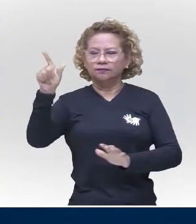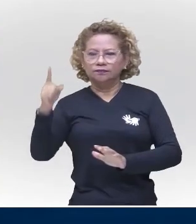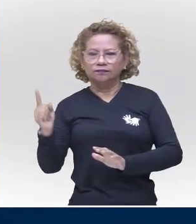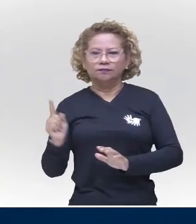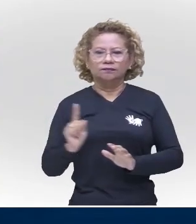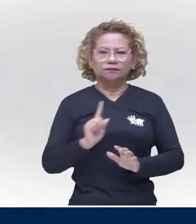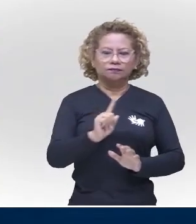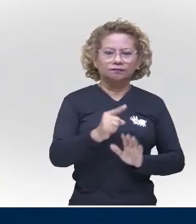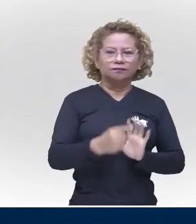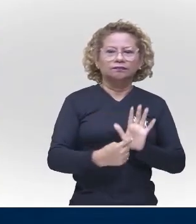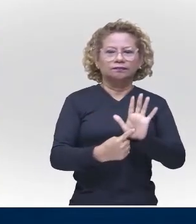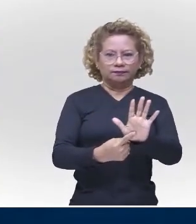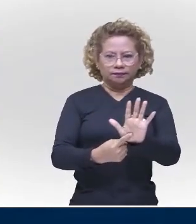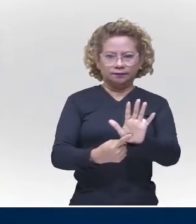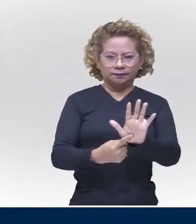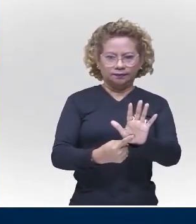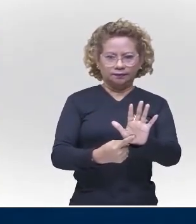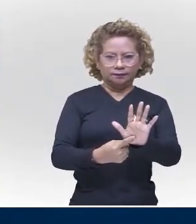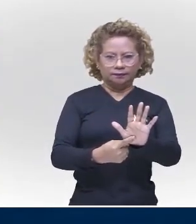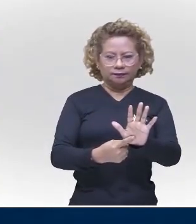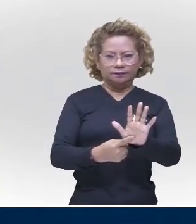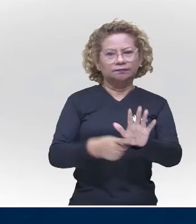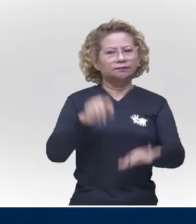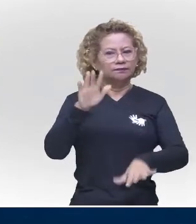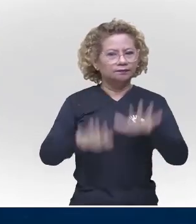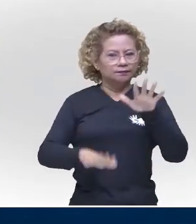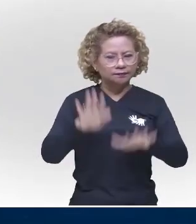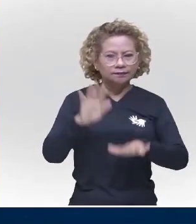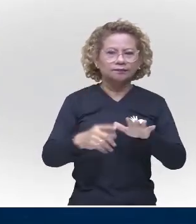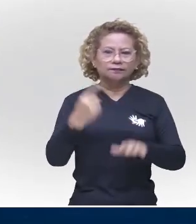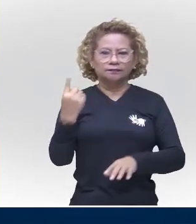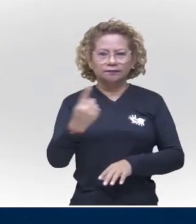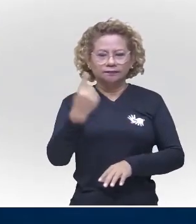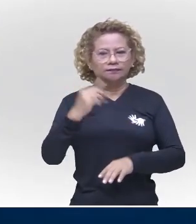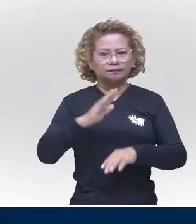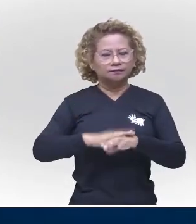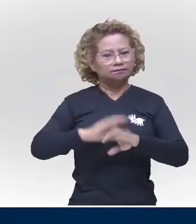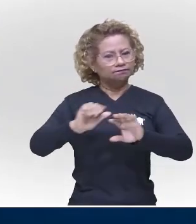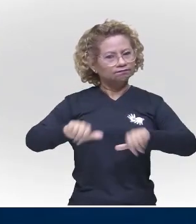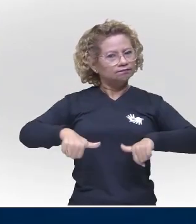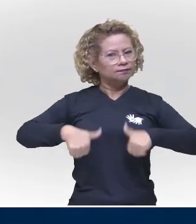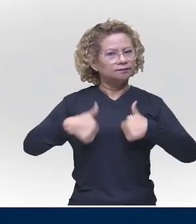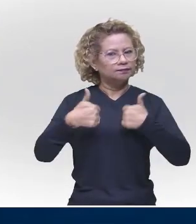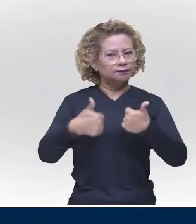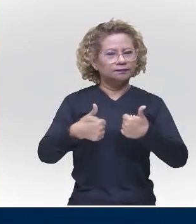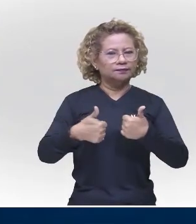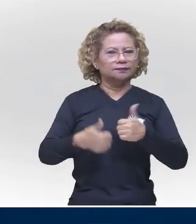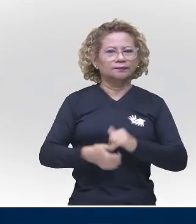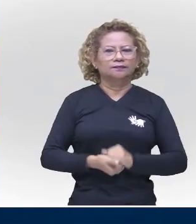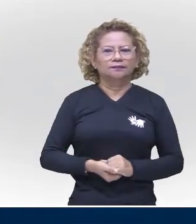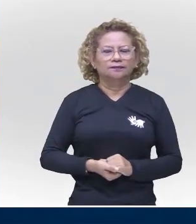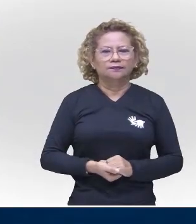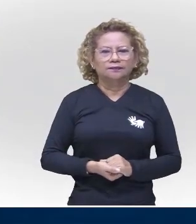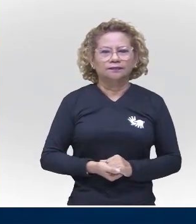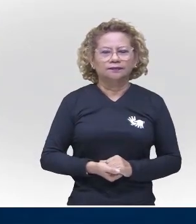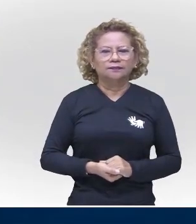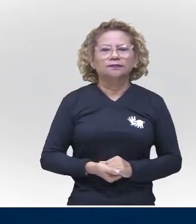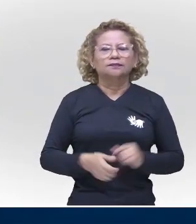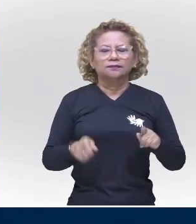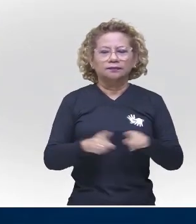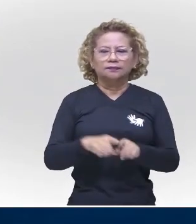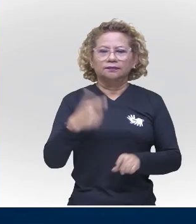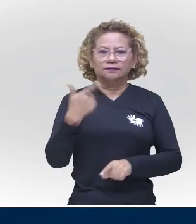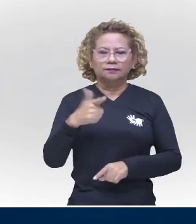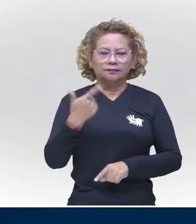esforço dela e do domínio corporal para que ela faça uma boa prova, como vocês estão vendo. Prosseguindo,